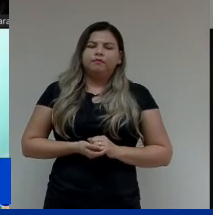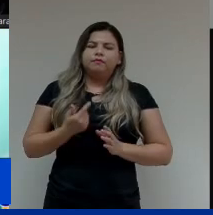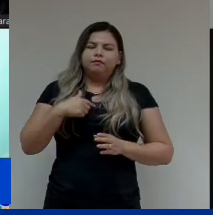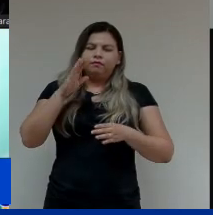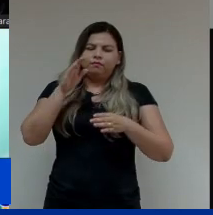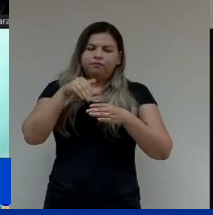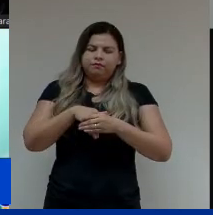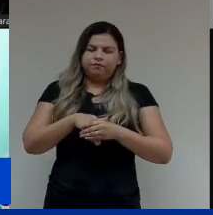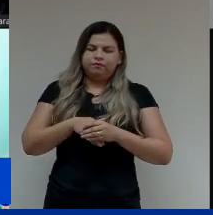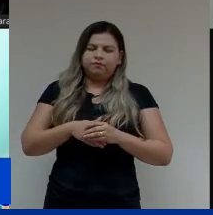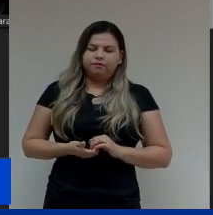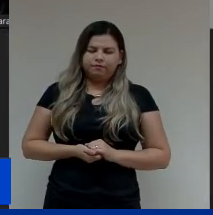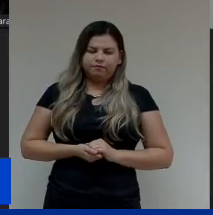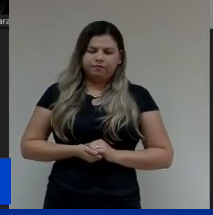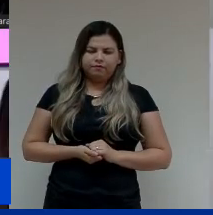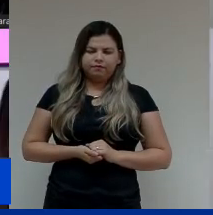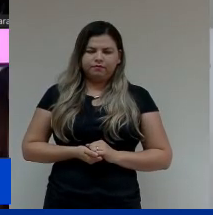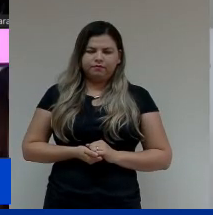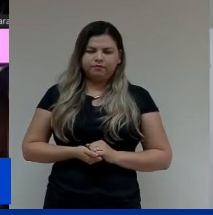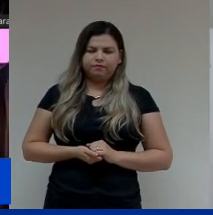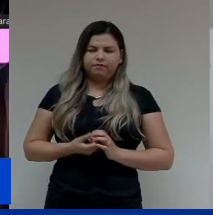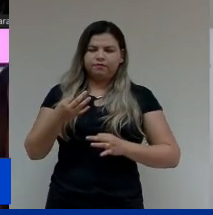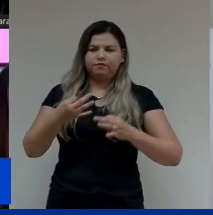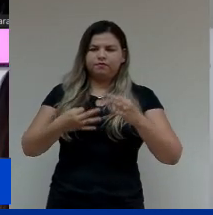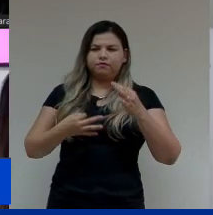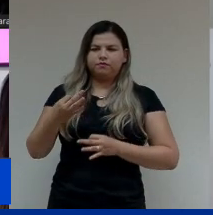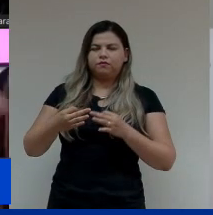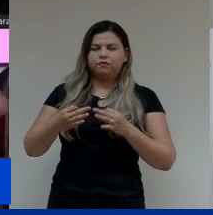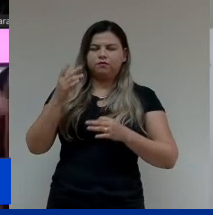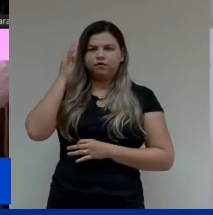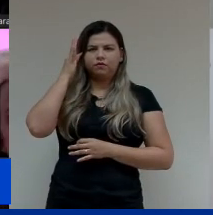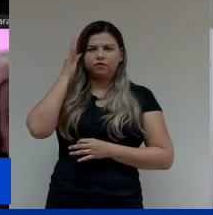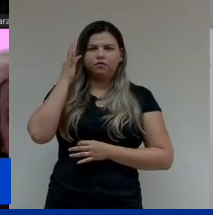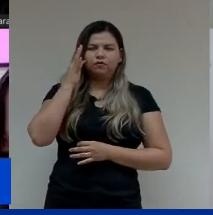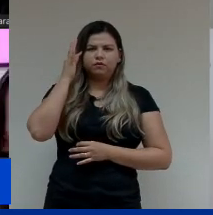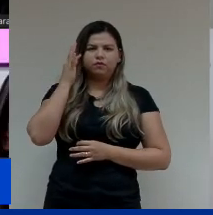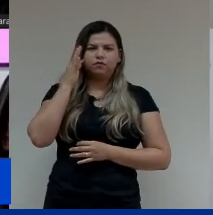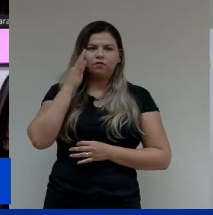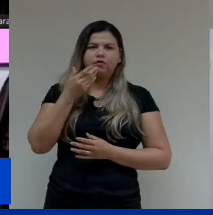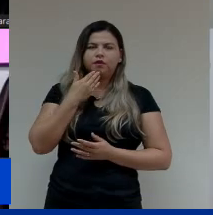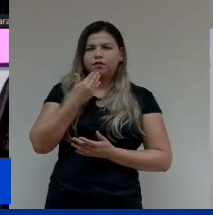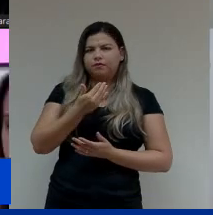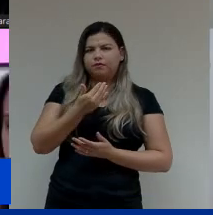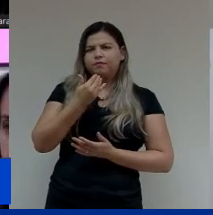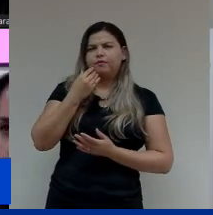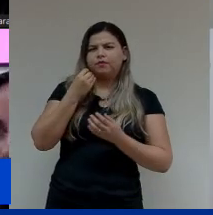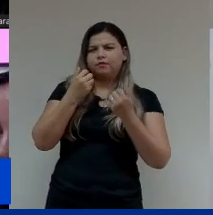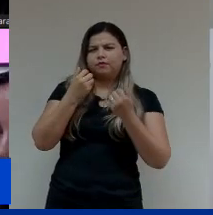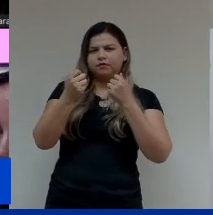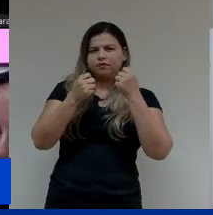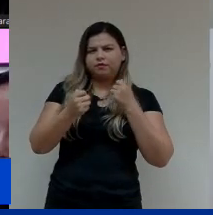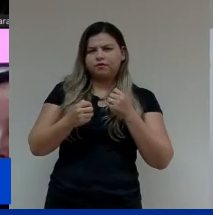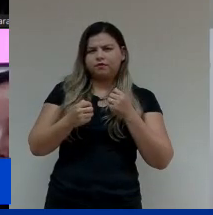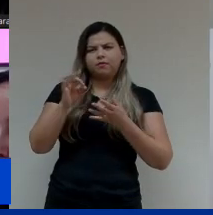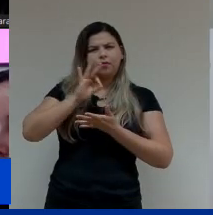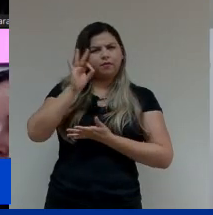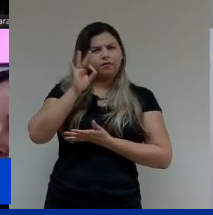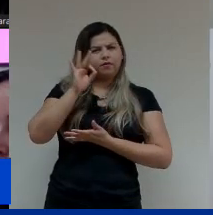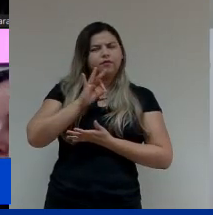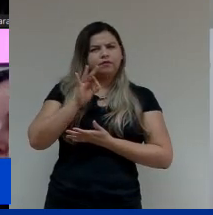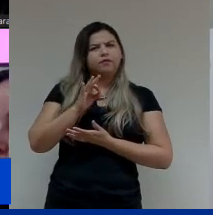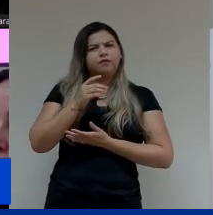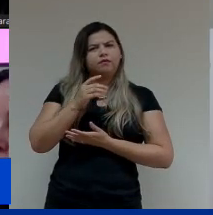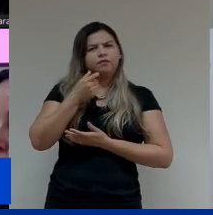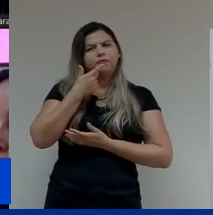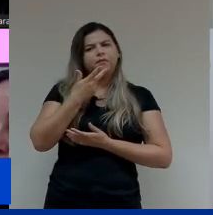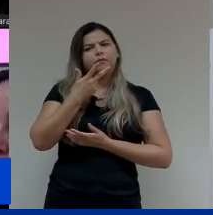senhor presidente. Juiz Carlos Torque. Meu presidente, eu peço vista, porque o percentual mencionado aí é um